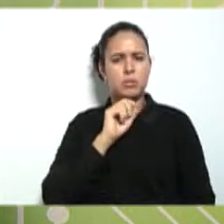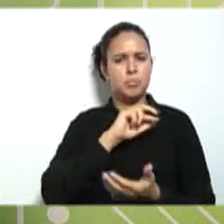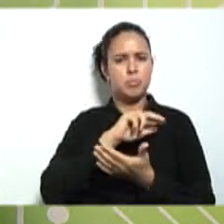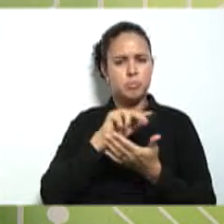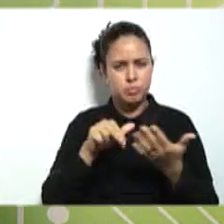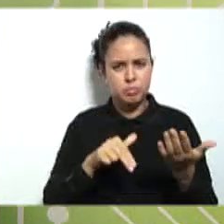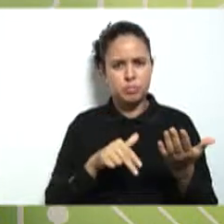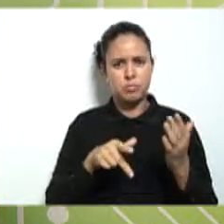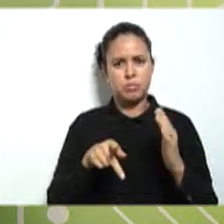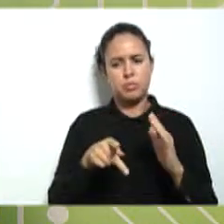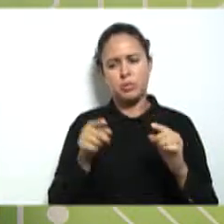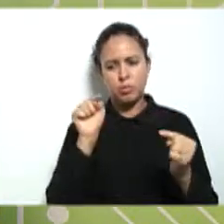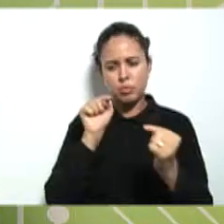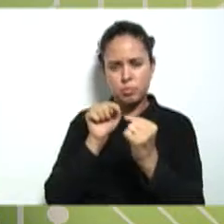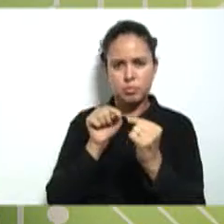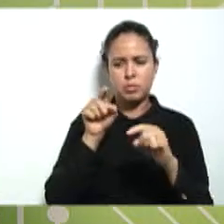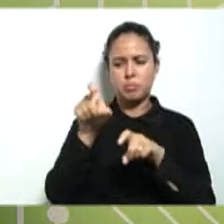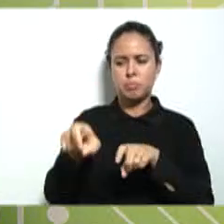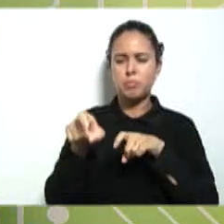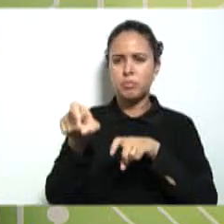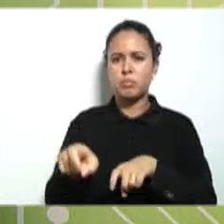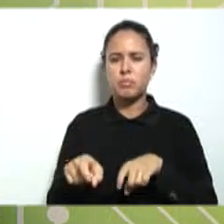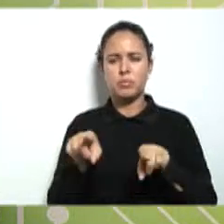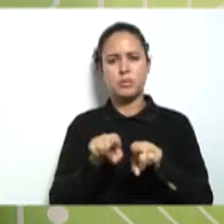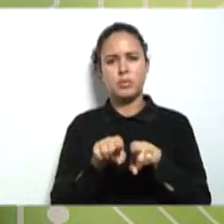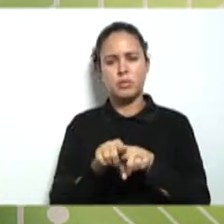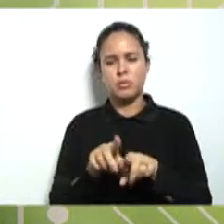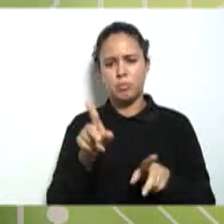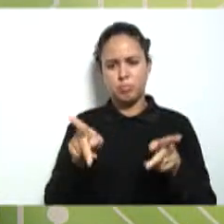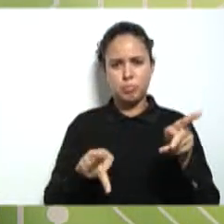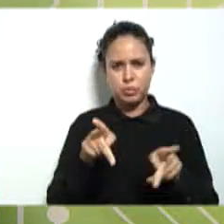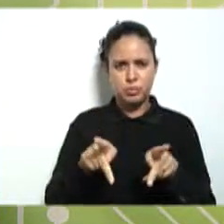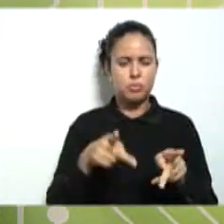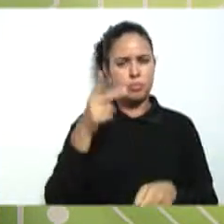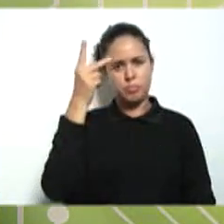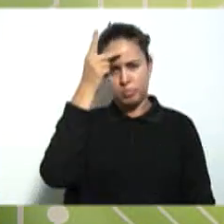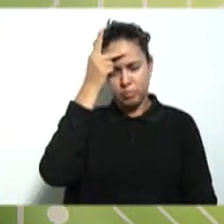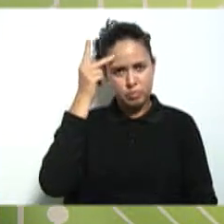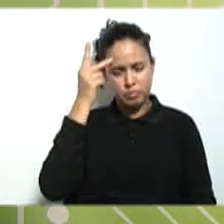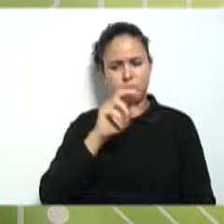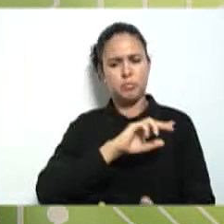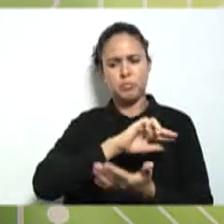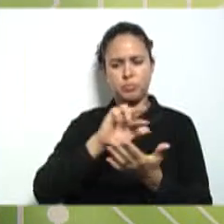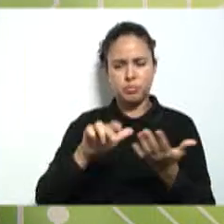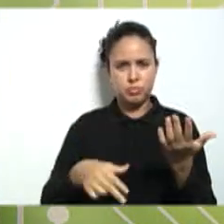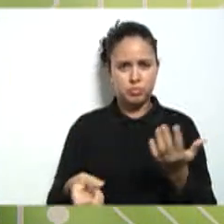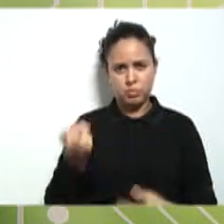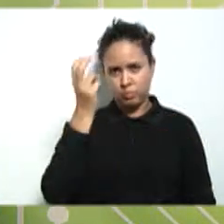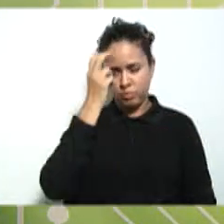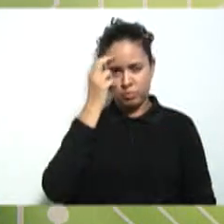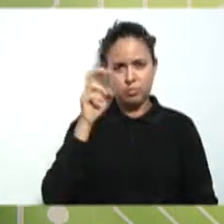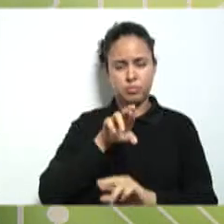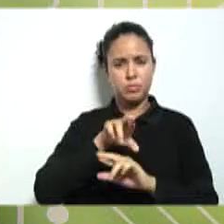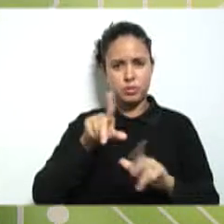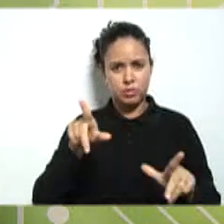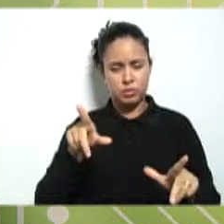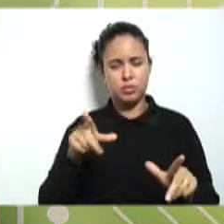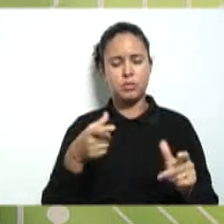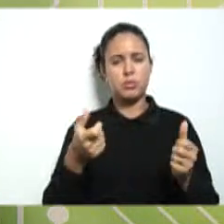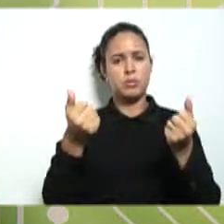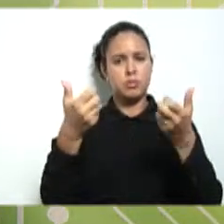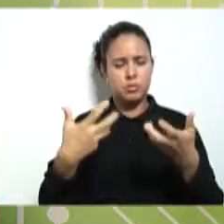agricultura, mas também uma diversidade de colonização. E esse é o tema da nossa aula de hoje. Vamos falar um pouquinho sobre o multiculturalismo,